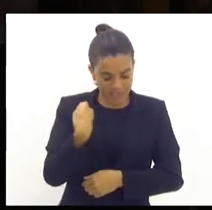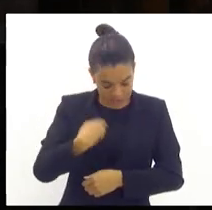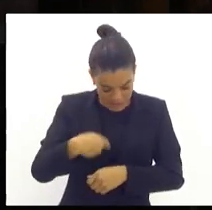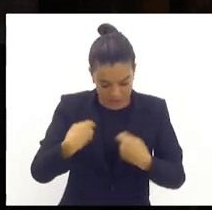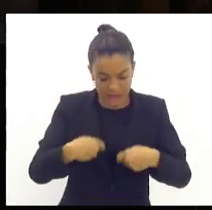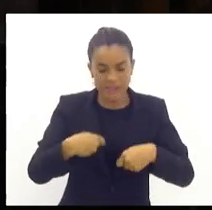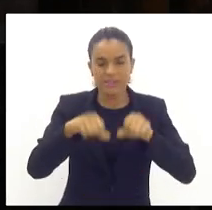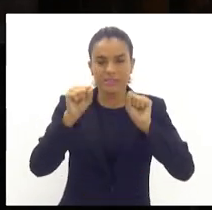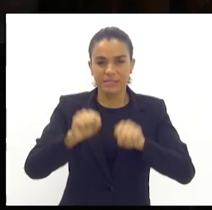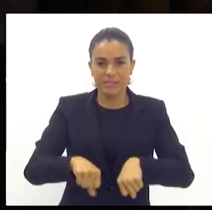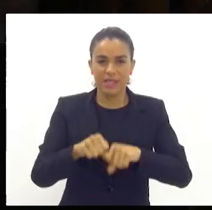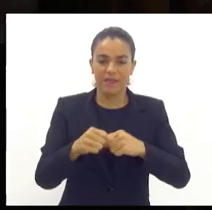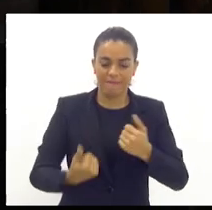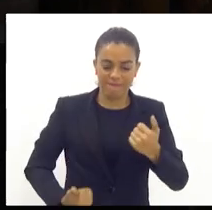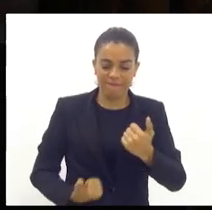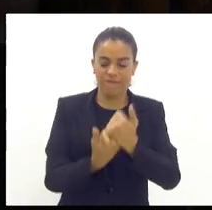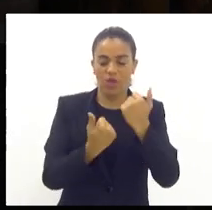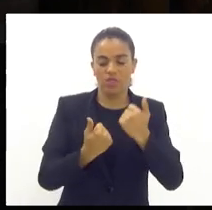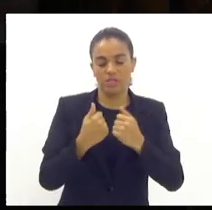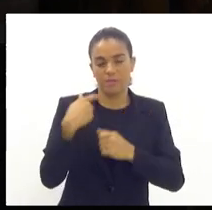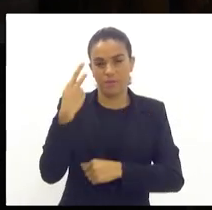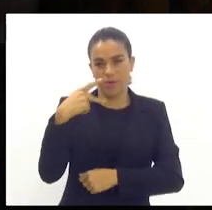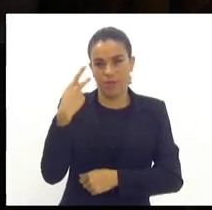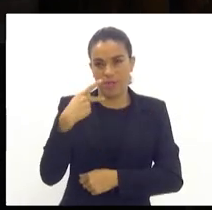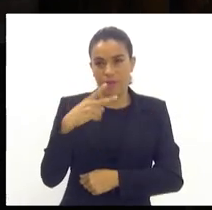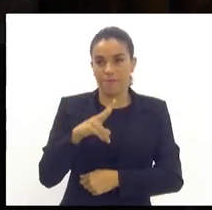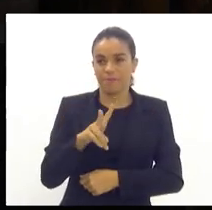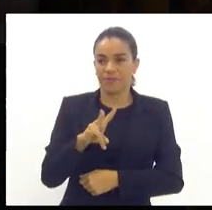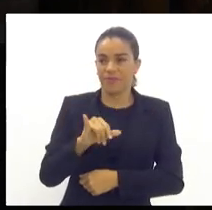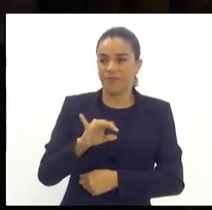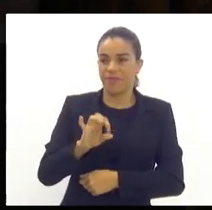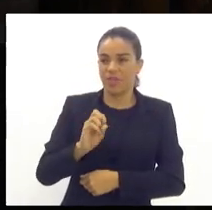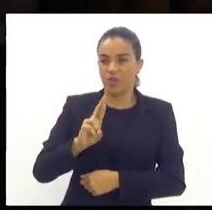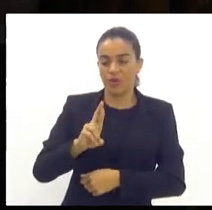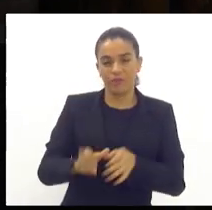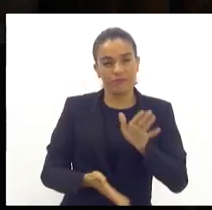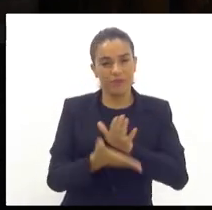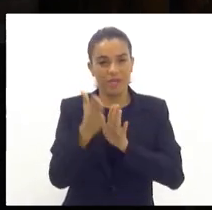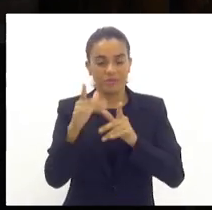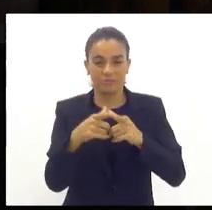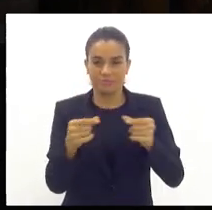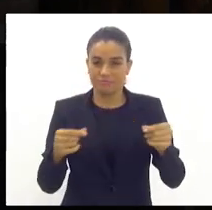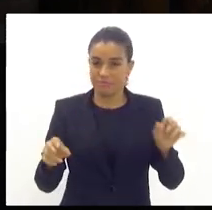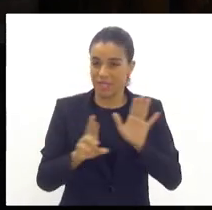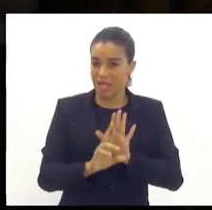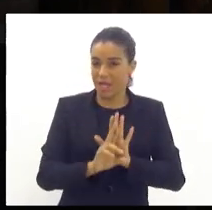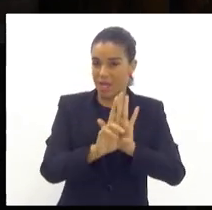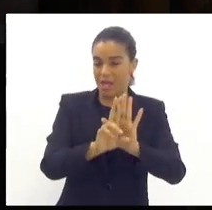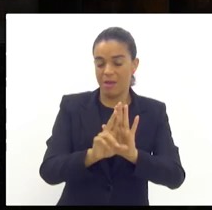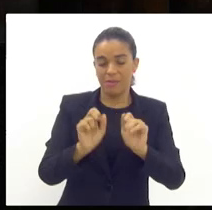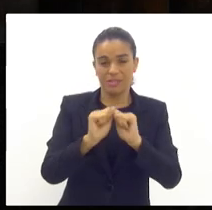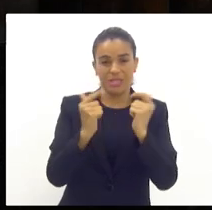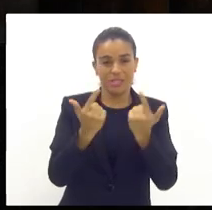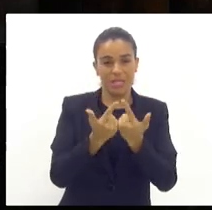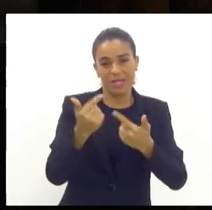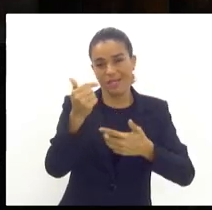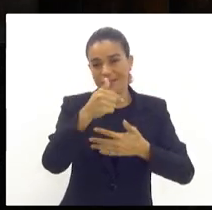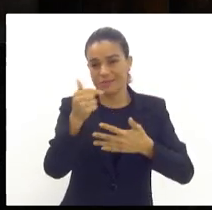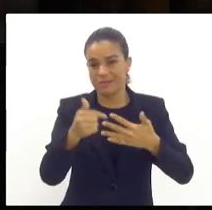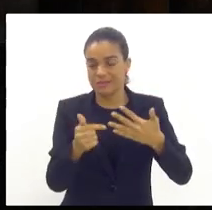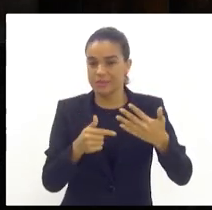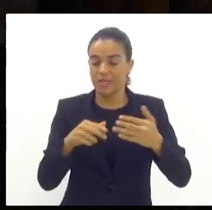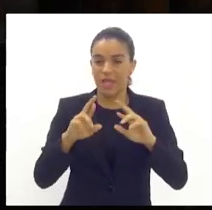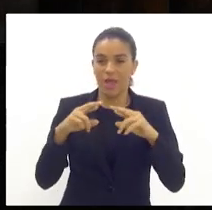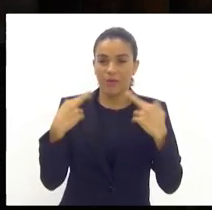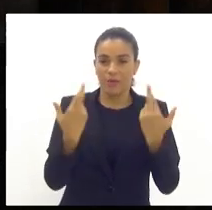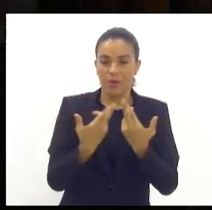casa para tratar dessa questão. O deputado Vitor Júnior, semana que vem, vai estar em Brasília representando a Assembleia em outras questões. Vou